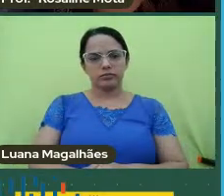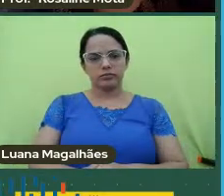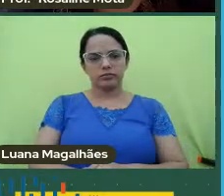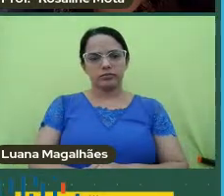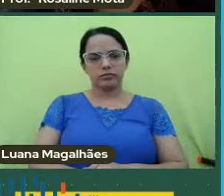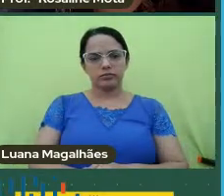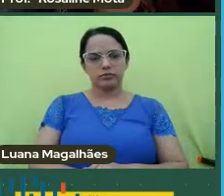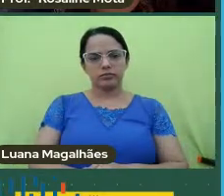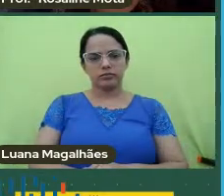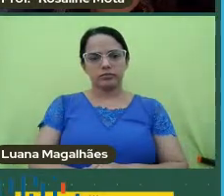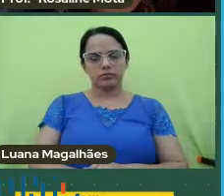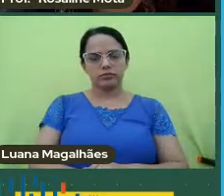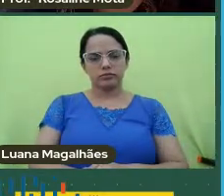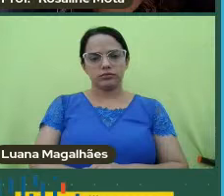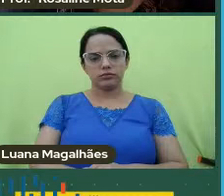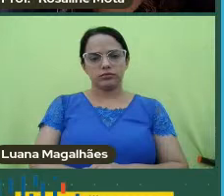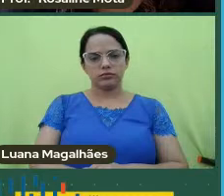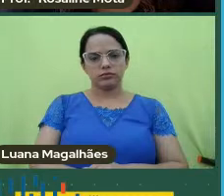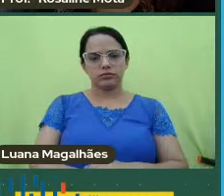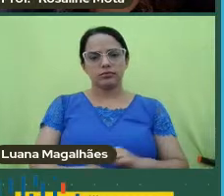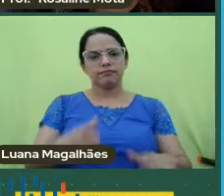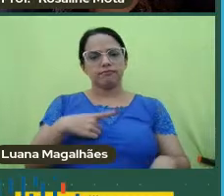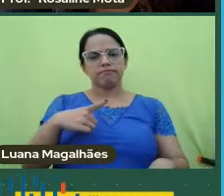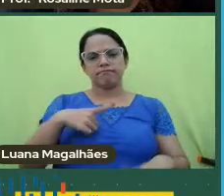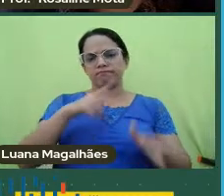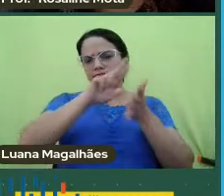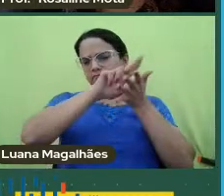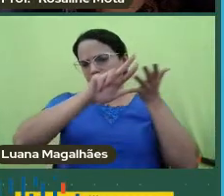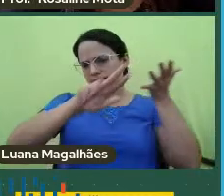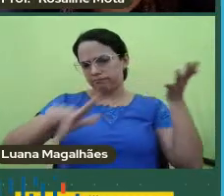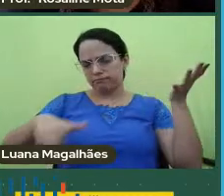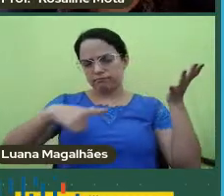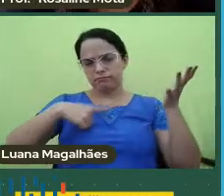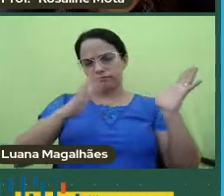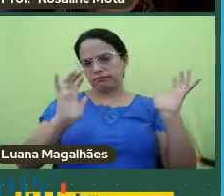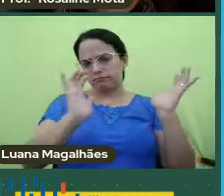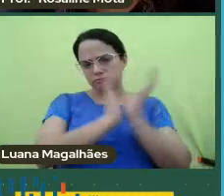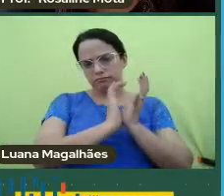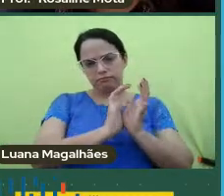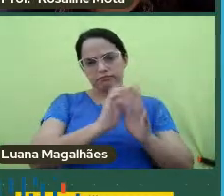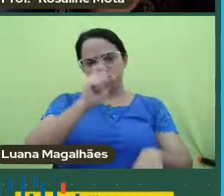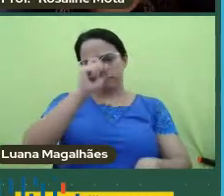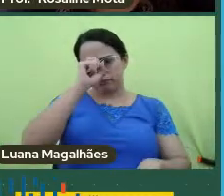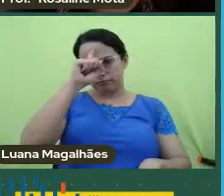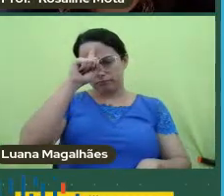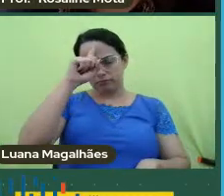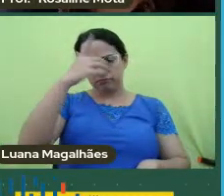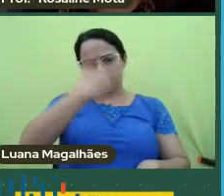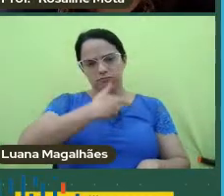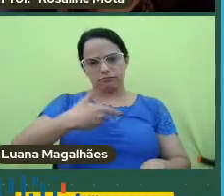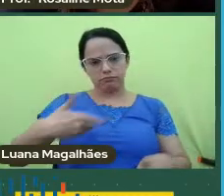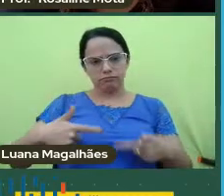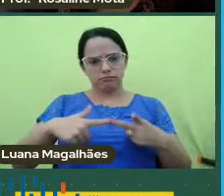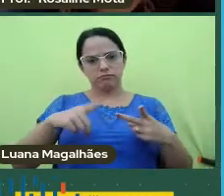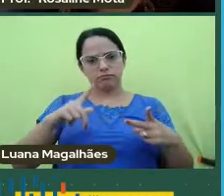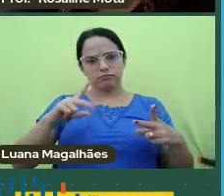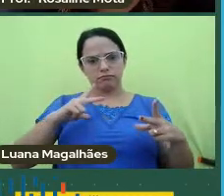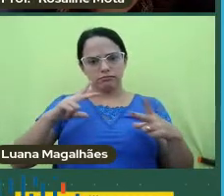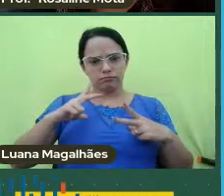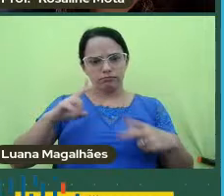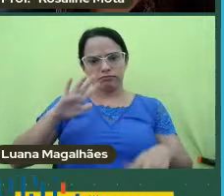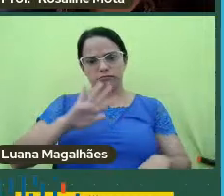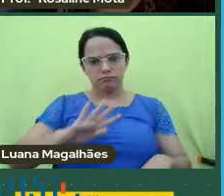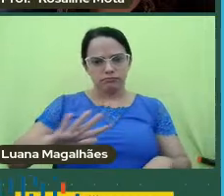de várias maneiras. As principais classificações dos hospitais, eles podem ser públicos, privados,